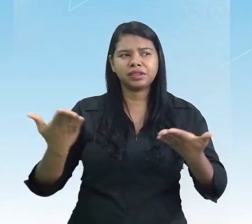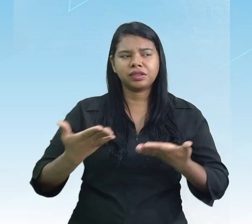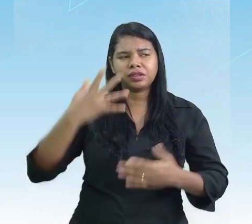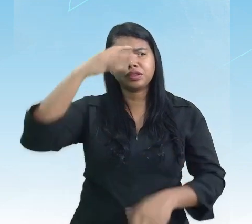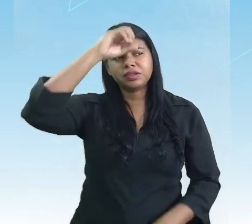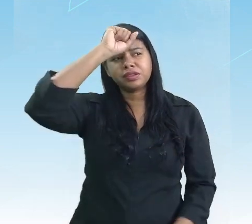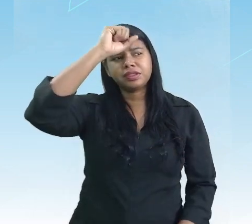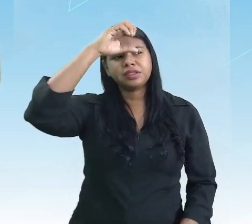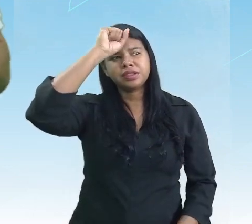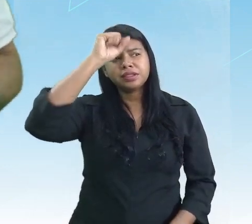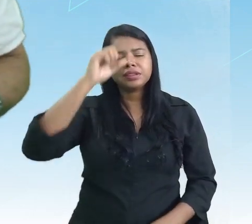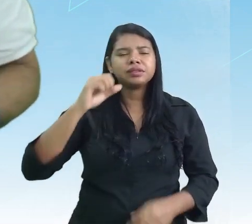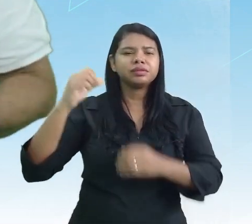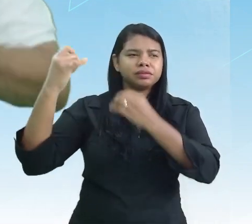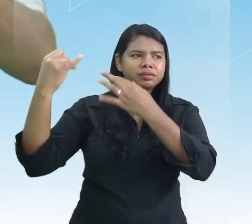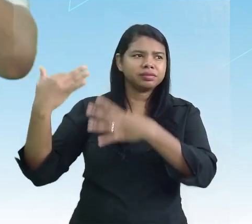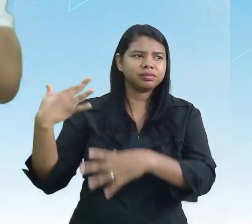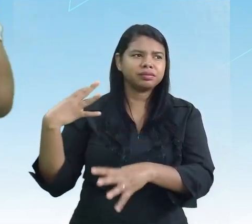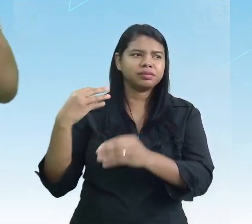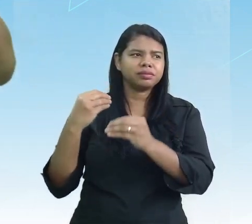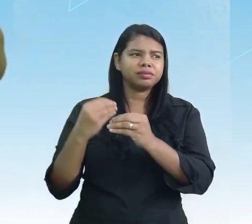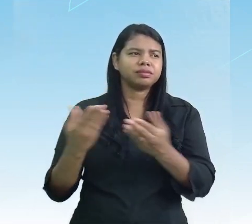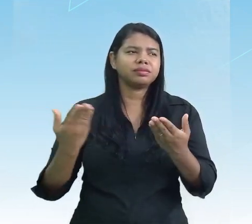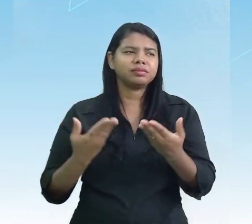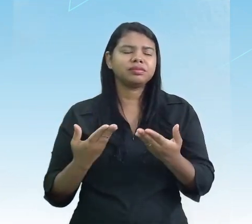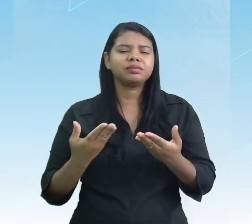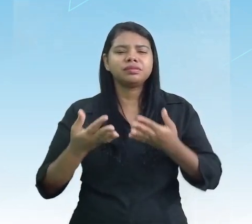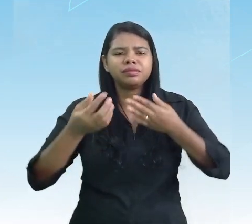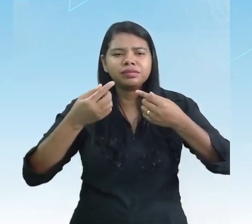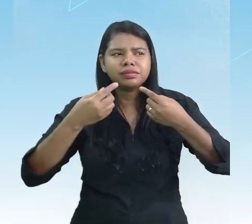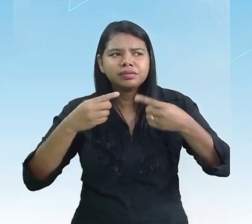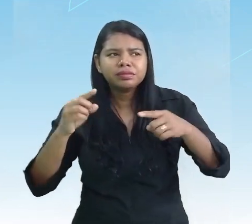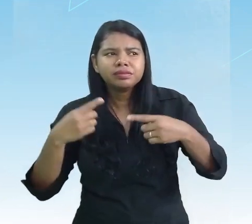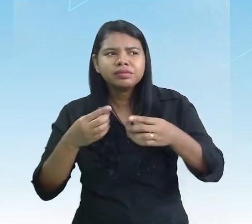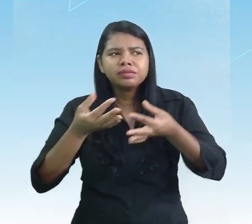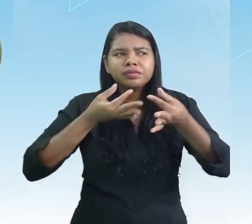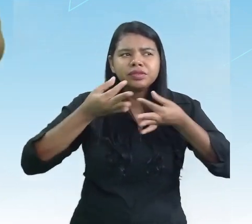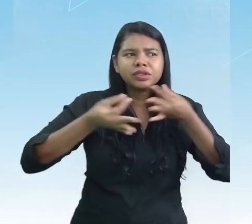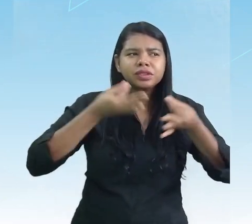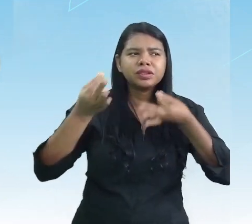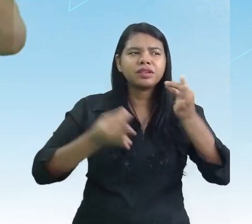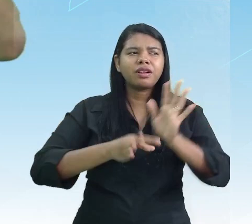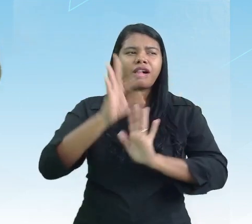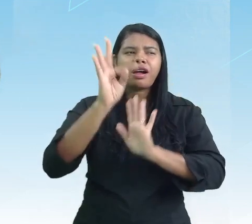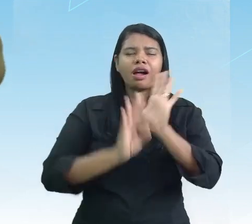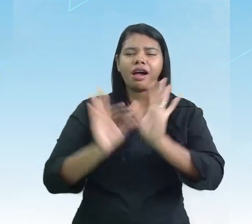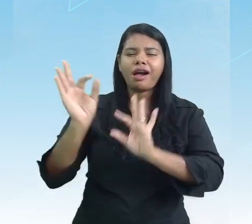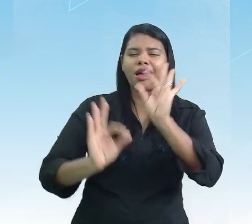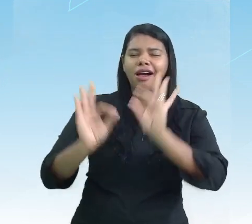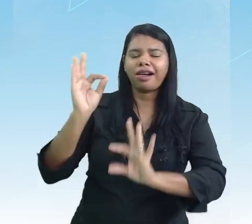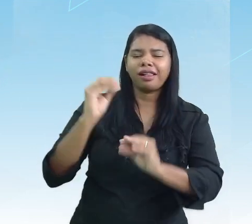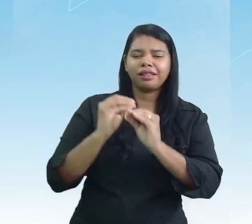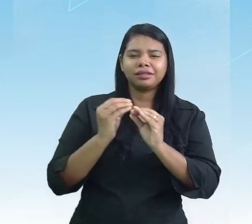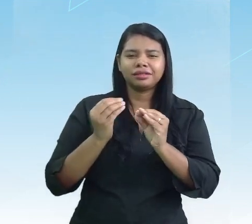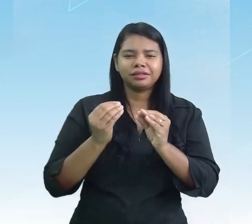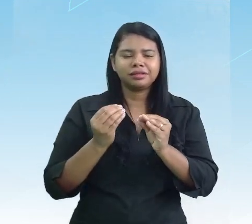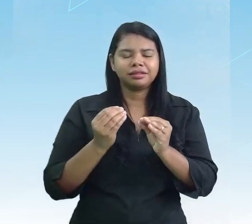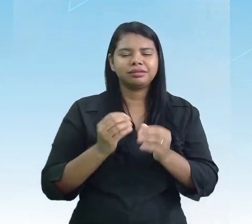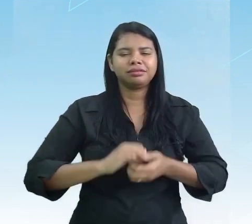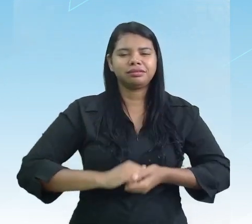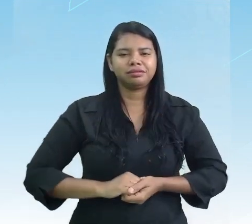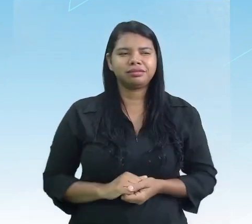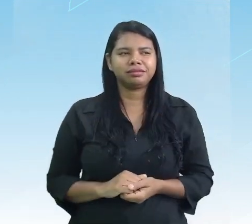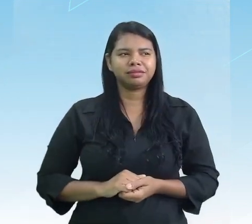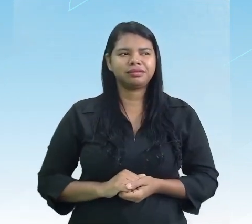aprendam, vamos falar um pouco sobre os argumentos. O texto tem que ter argumento, ou